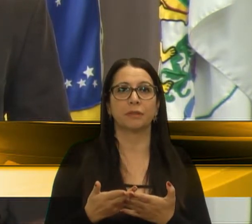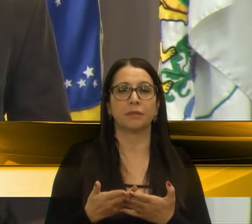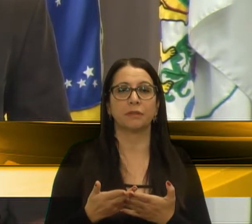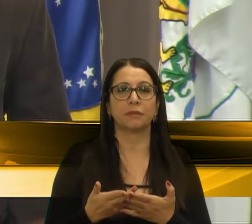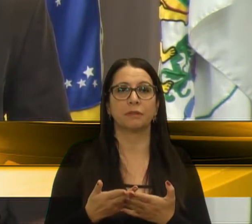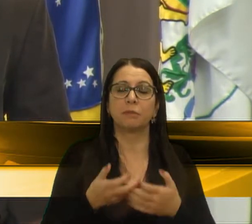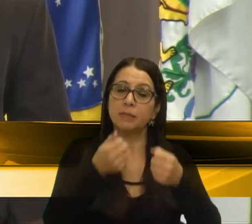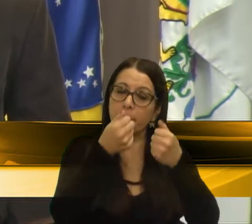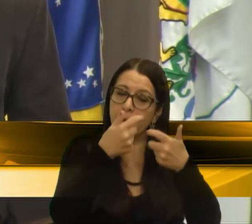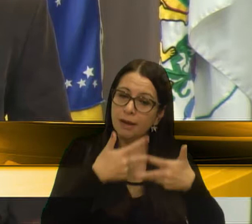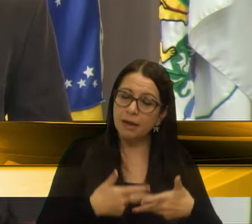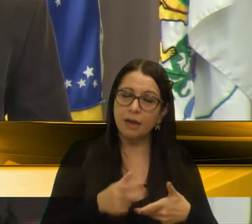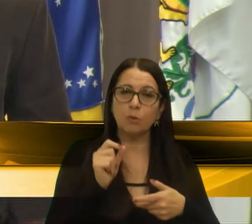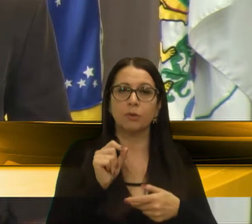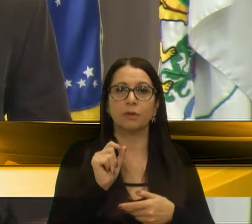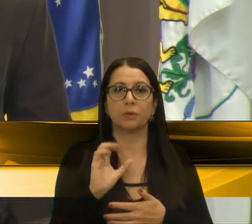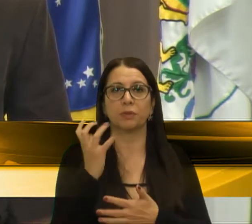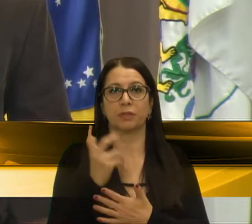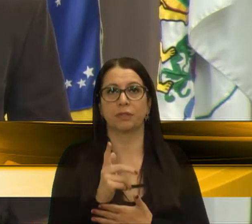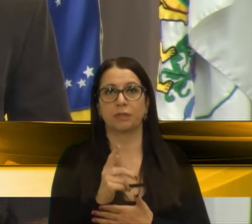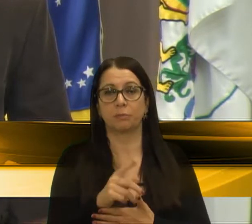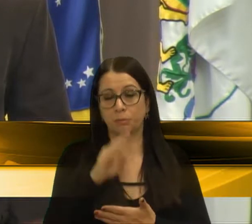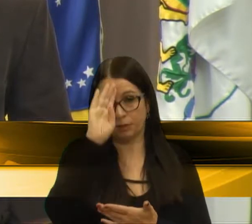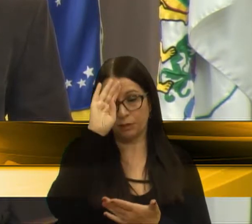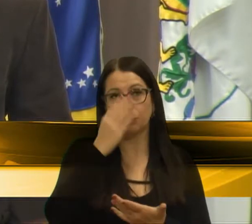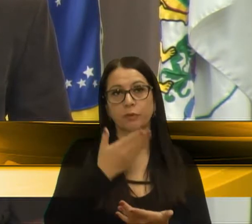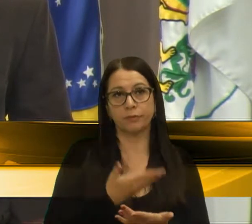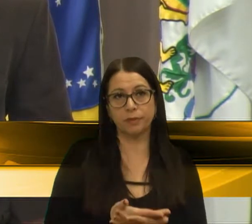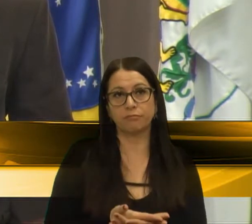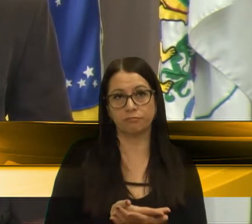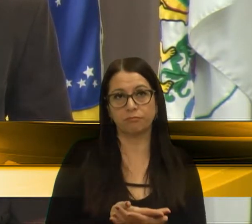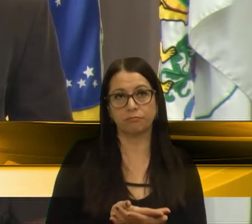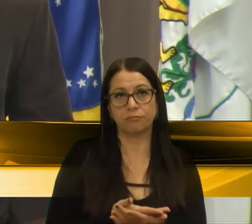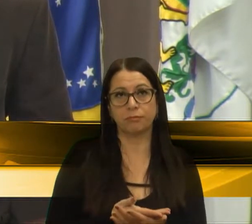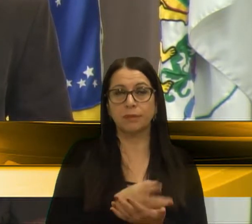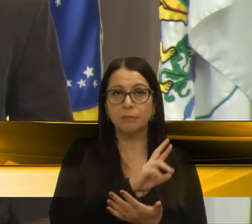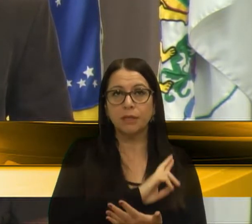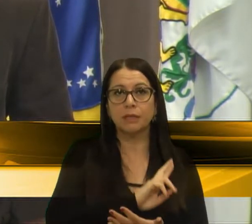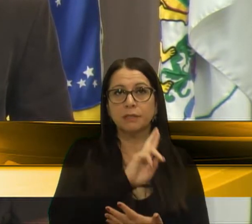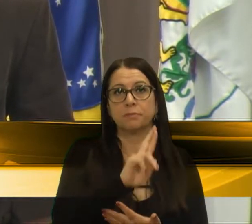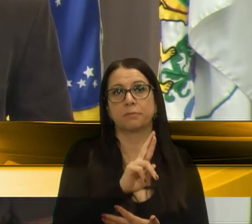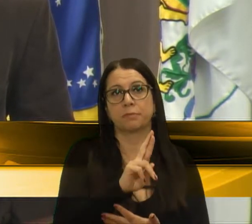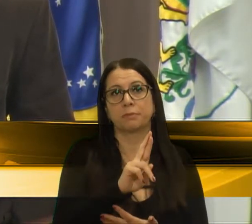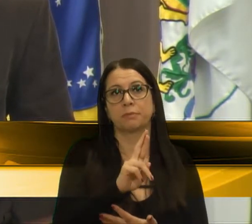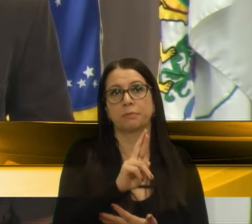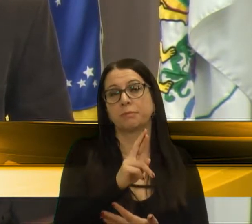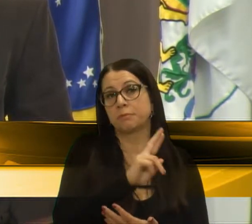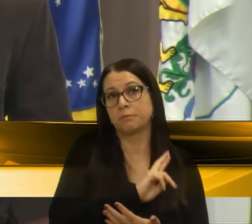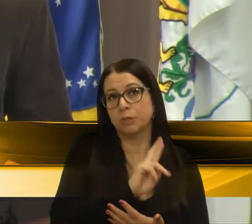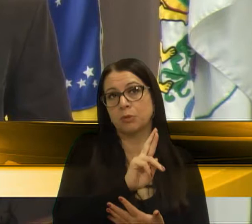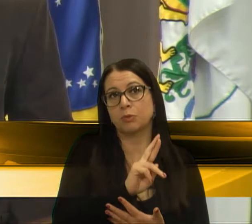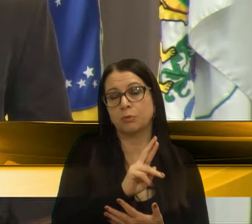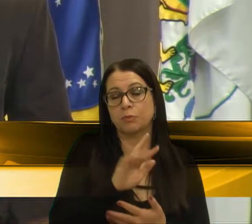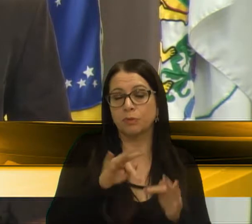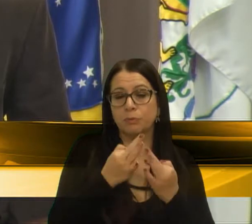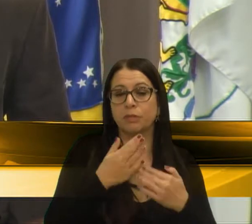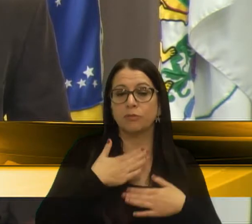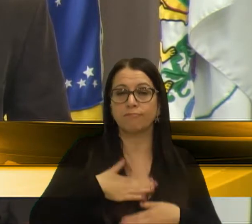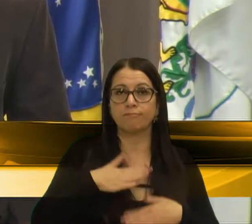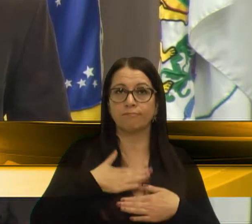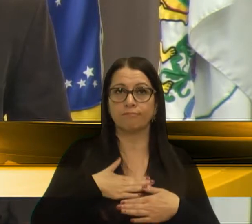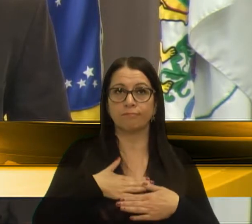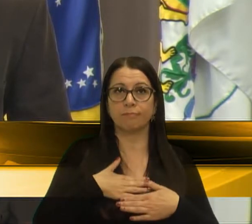para explicar o que está acontecendo, para ter a confiança, para dar o retorno para a família também, deixá-la tranquila, né? Eu sou